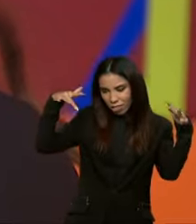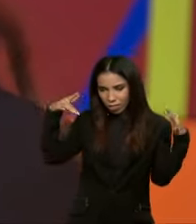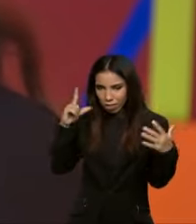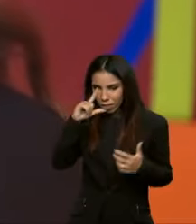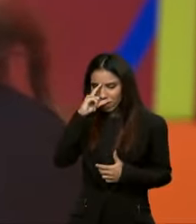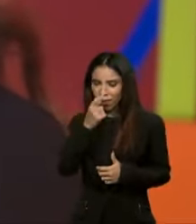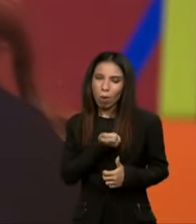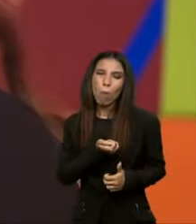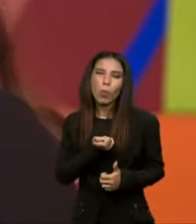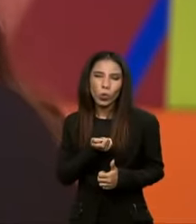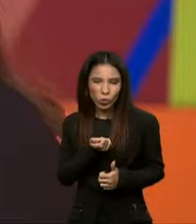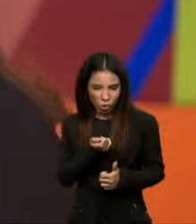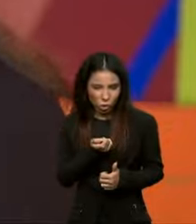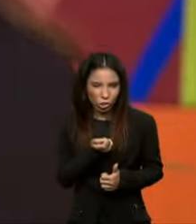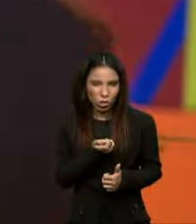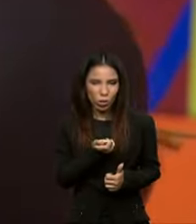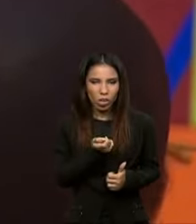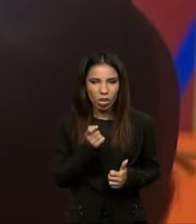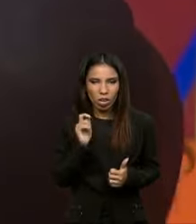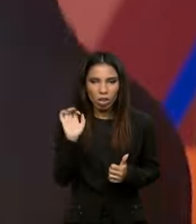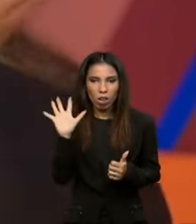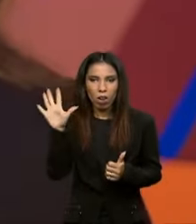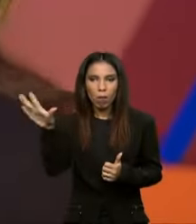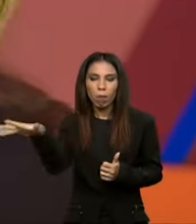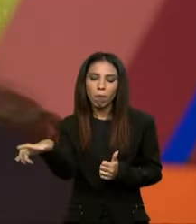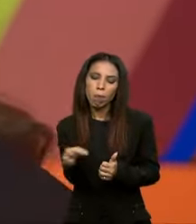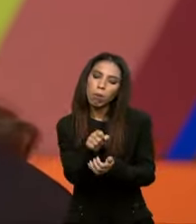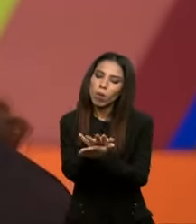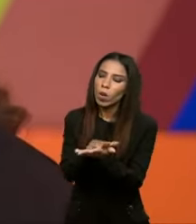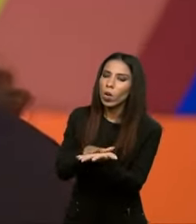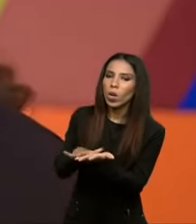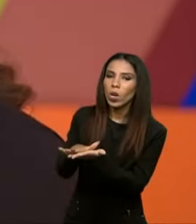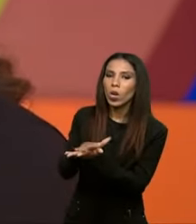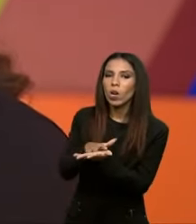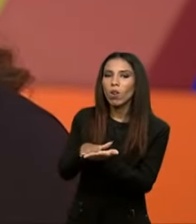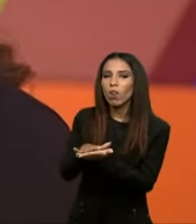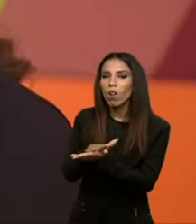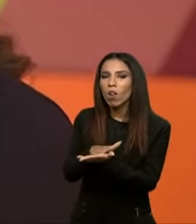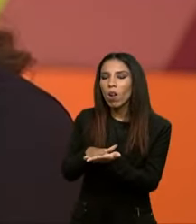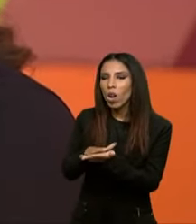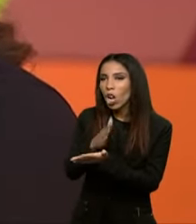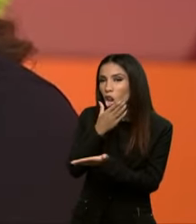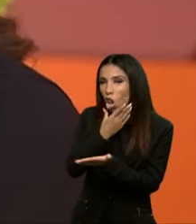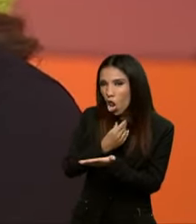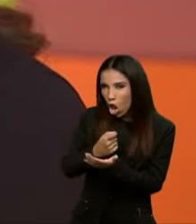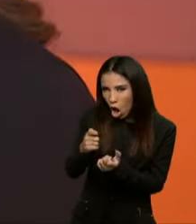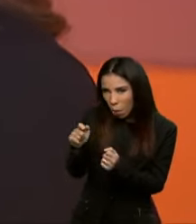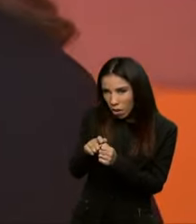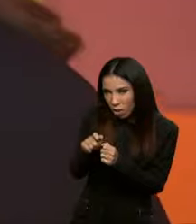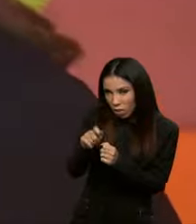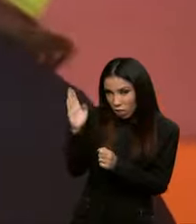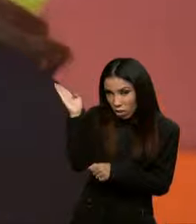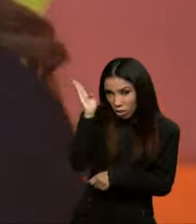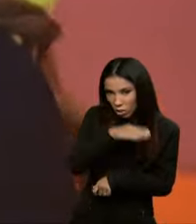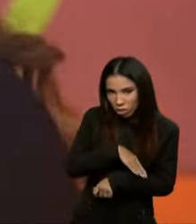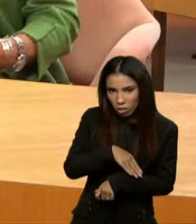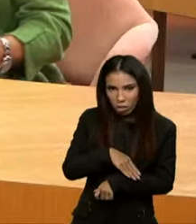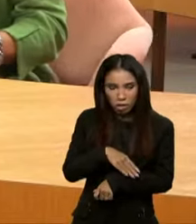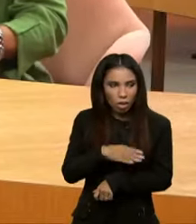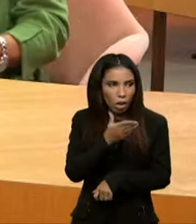tem? Bastante. Às vezes eu pego a mão de alguém e falo assim, é aquele homem que te fez mal? Não. E aí o meu marido